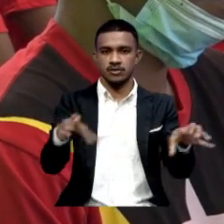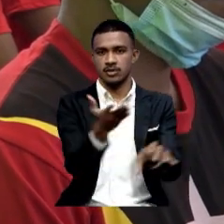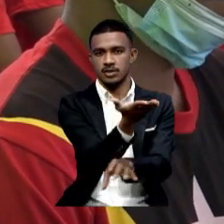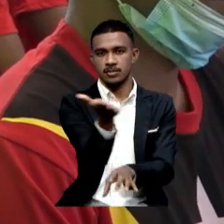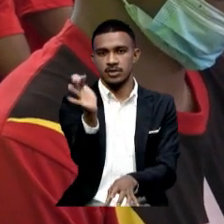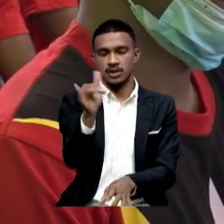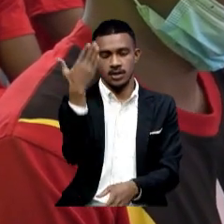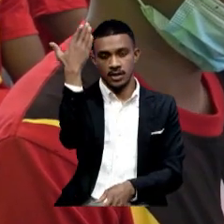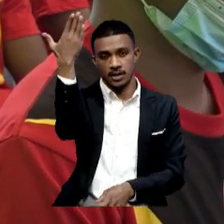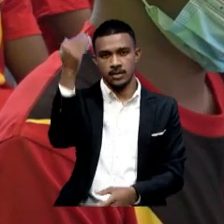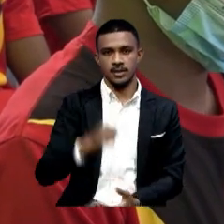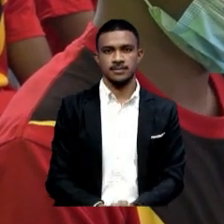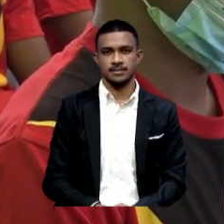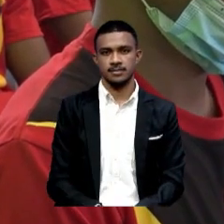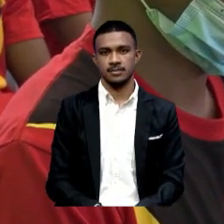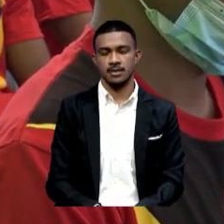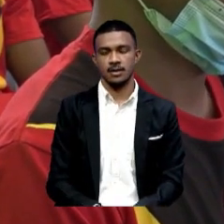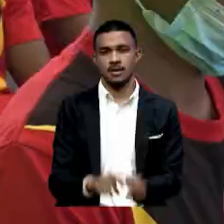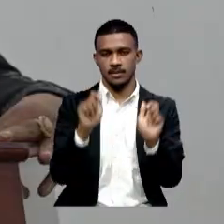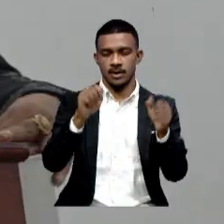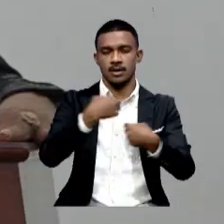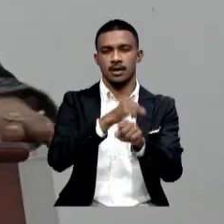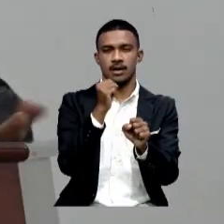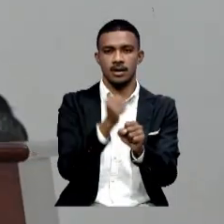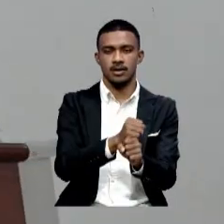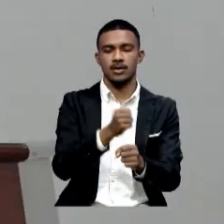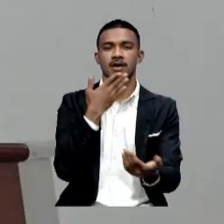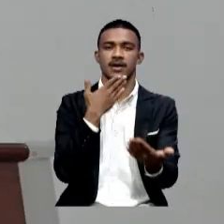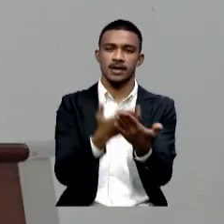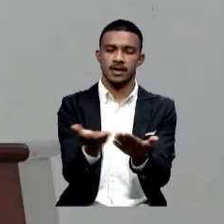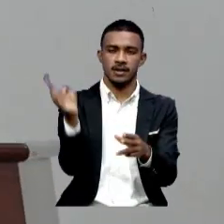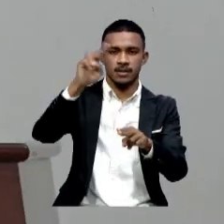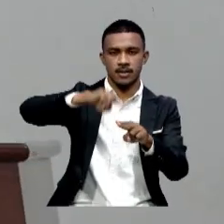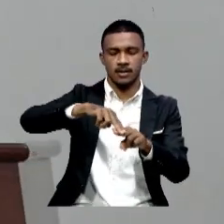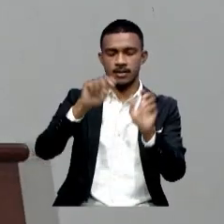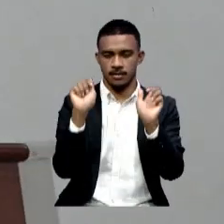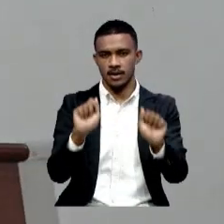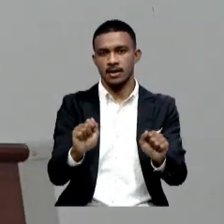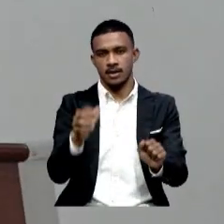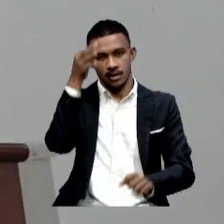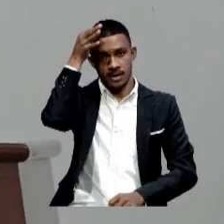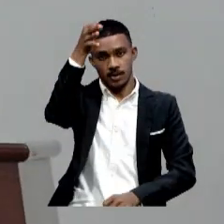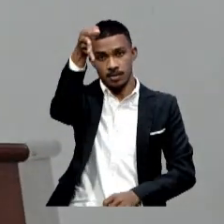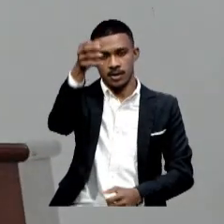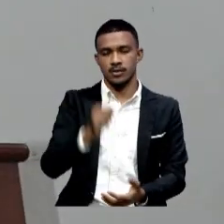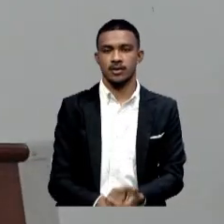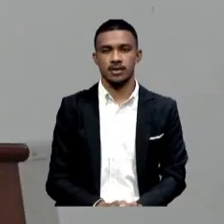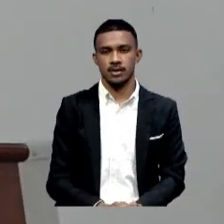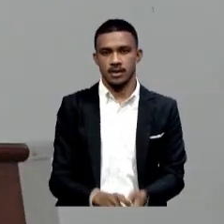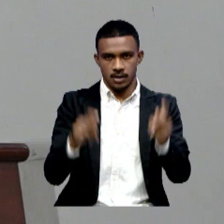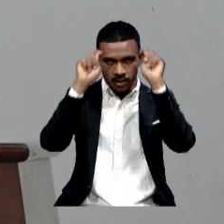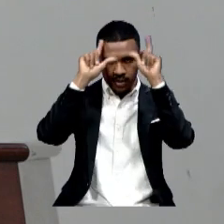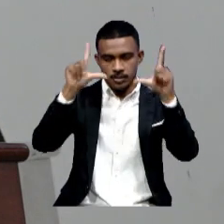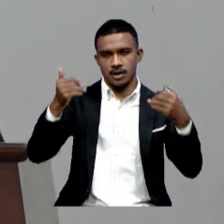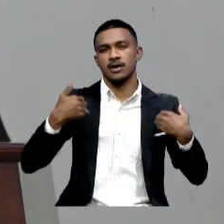sarnia ni na ba sebele halo dia hidota atunone abamberua timori e